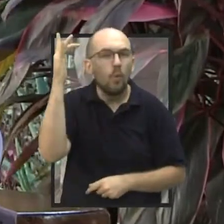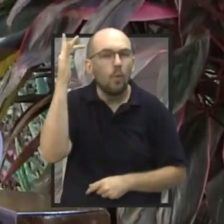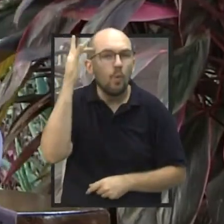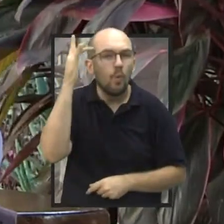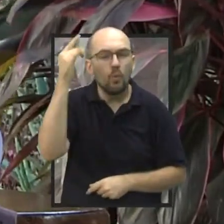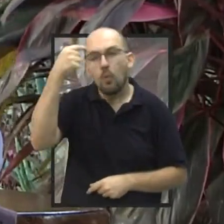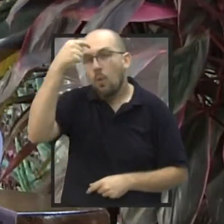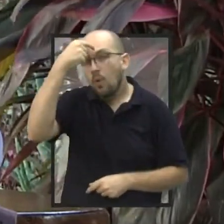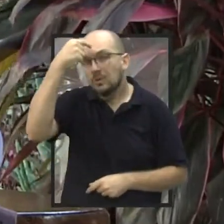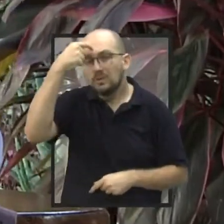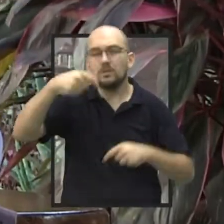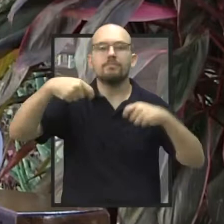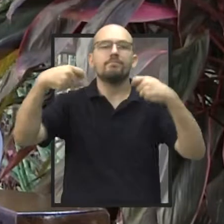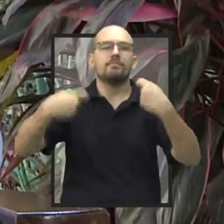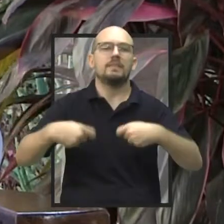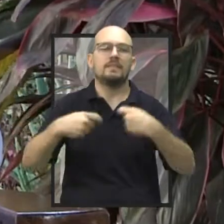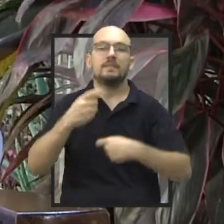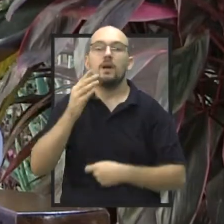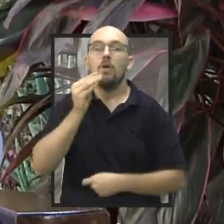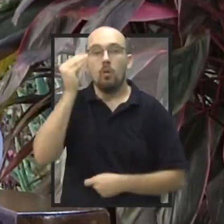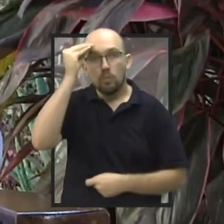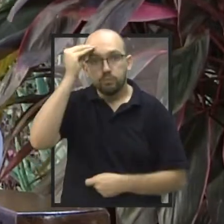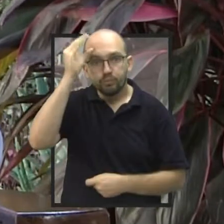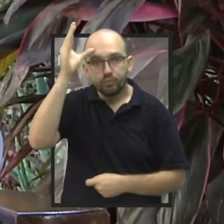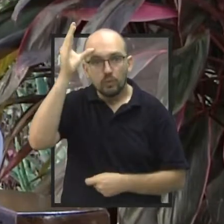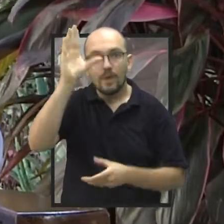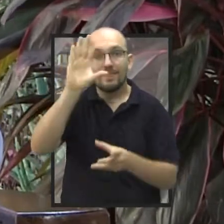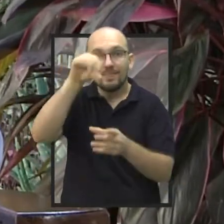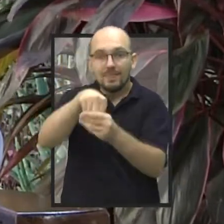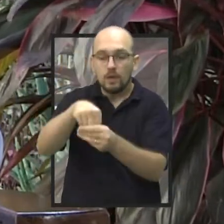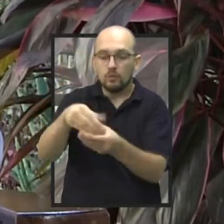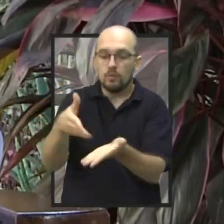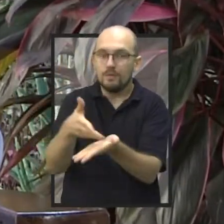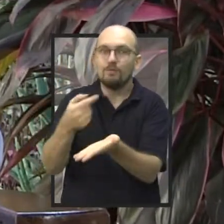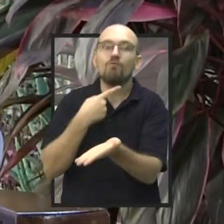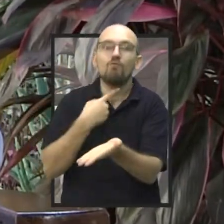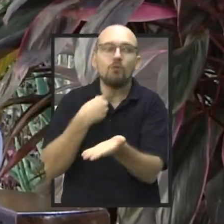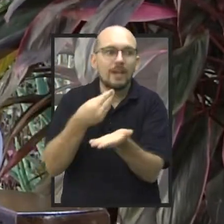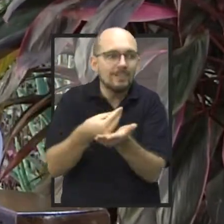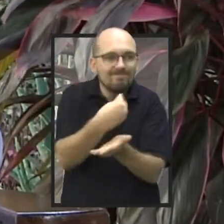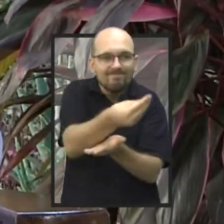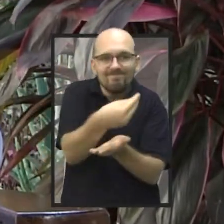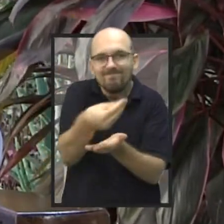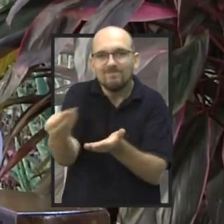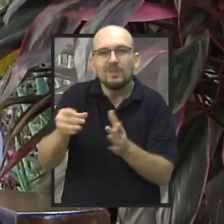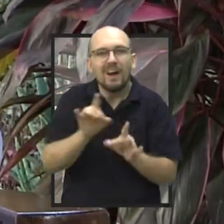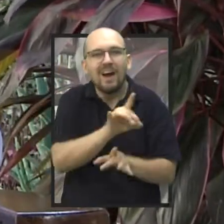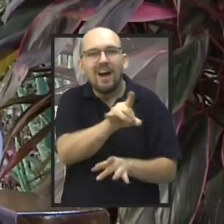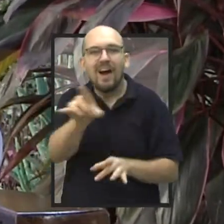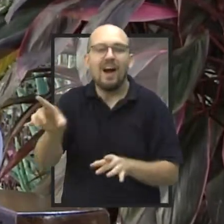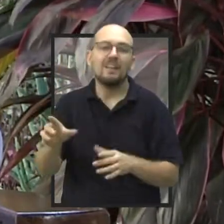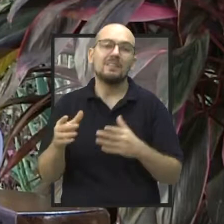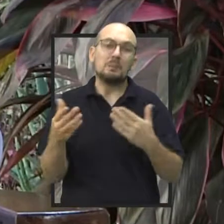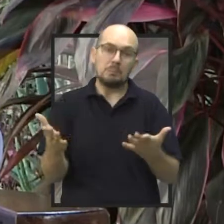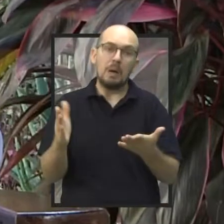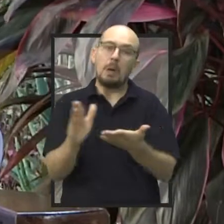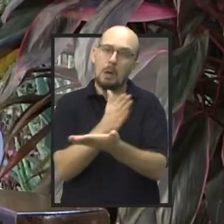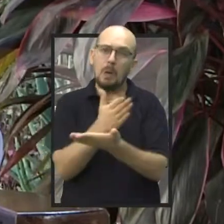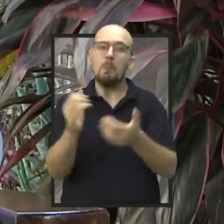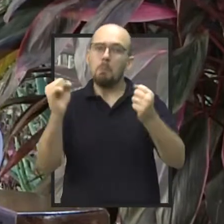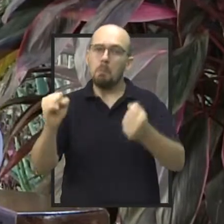e o conhecimento do que está aí escrito. De alguma maneira, muitos haverão de